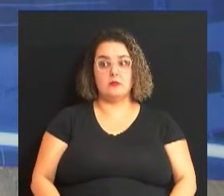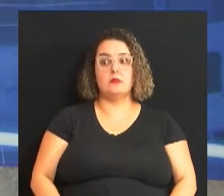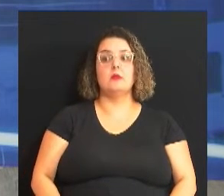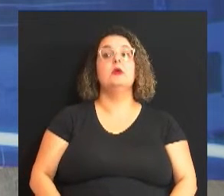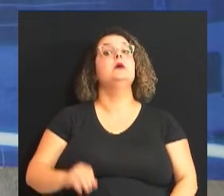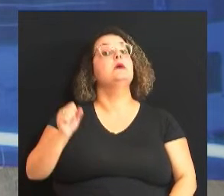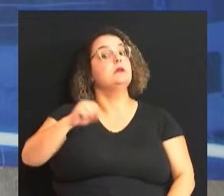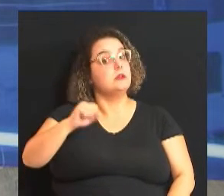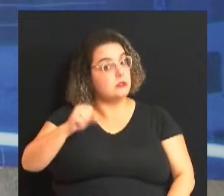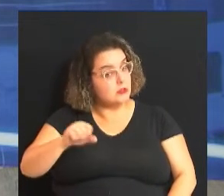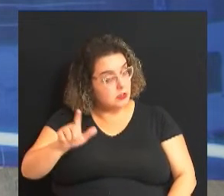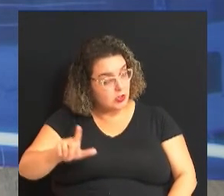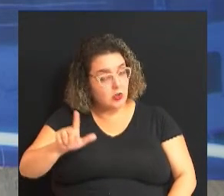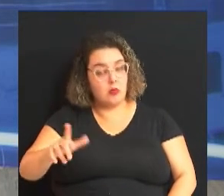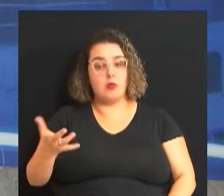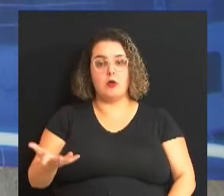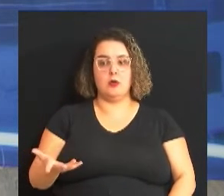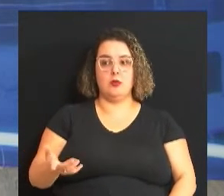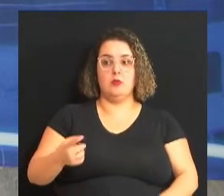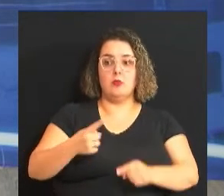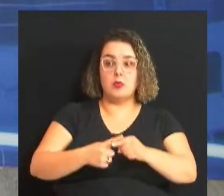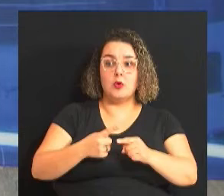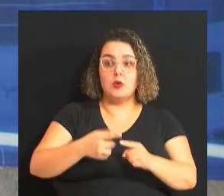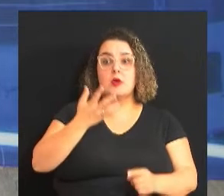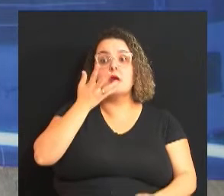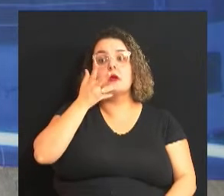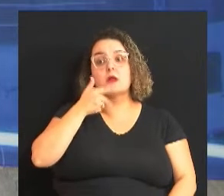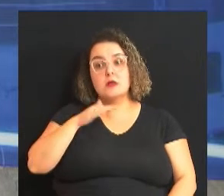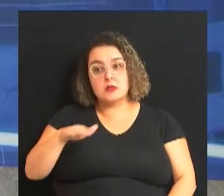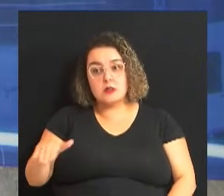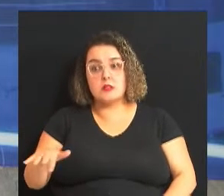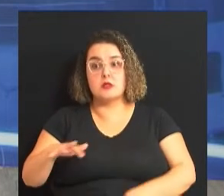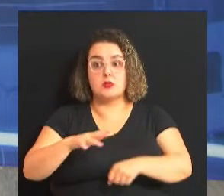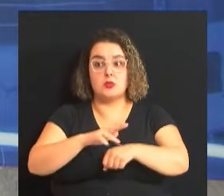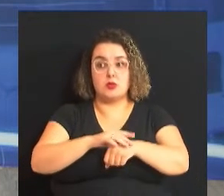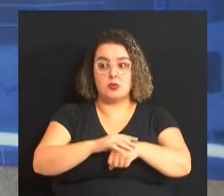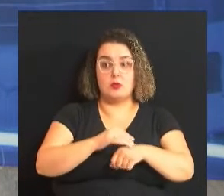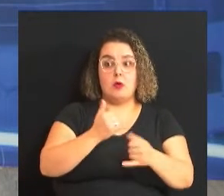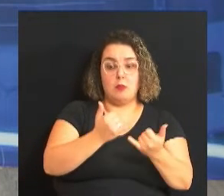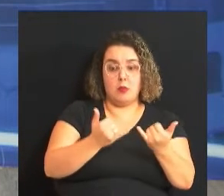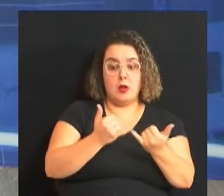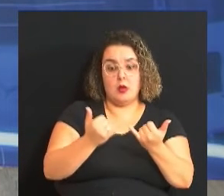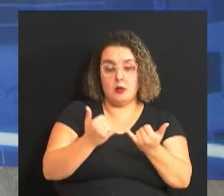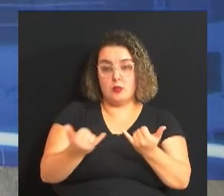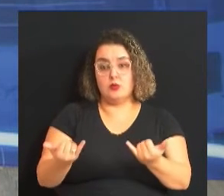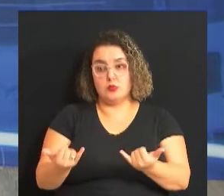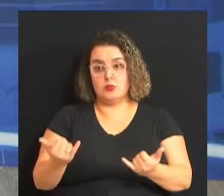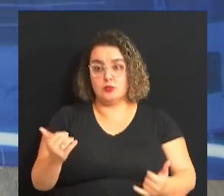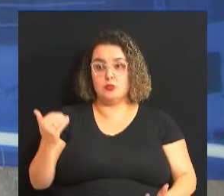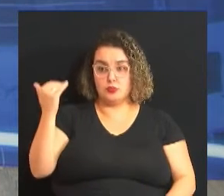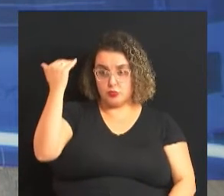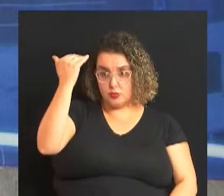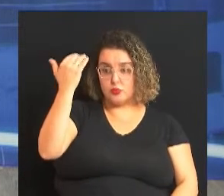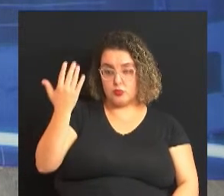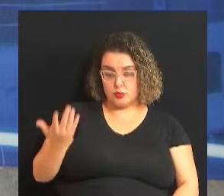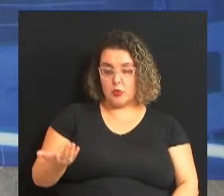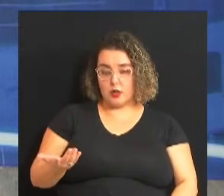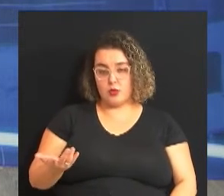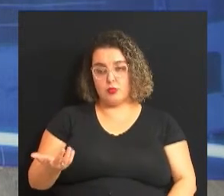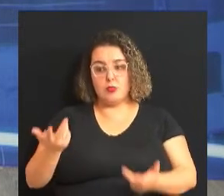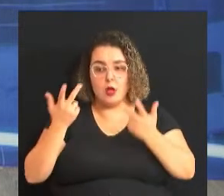Sim, claro, porque as crianças têm muitas doenças semelhantes às doenças dos adultos, né?